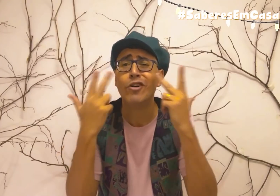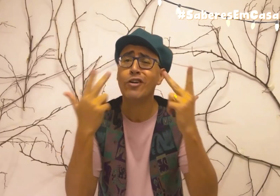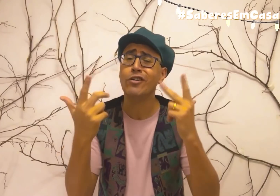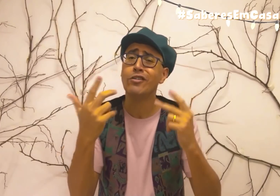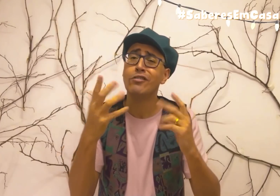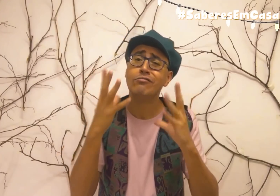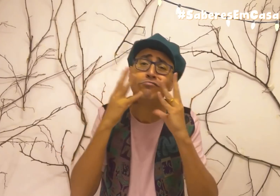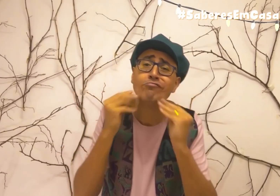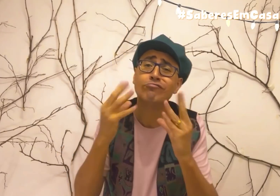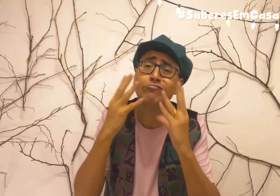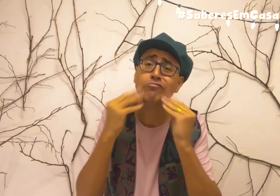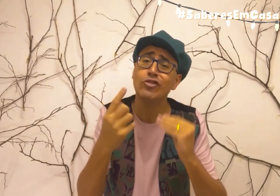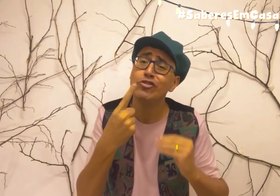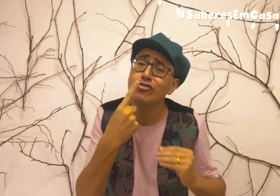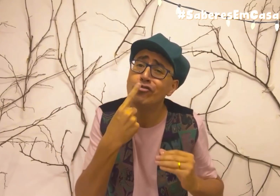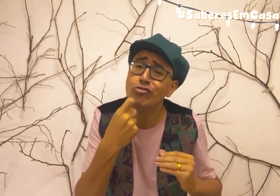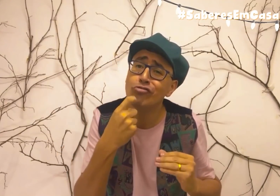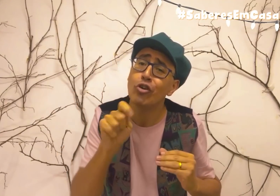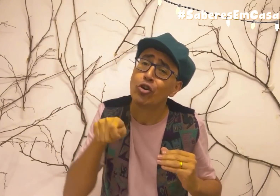só era